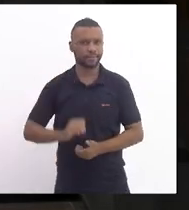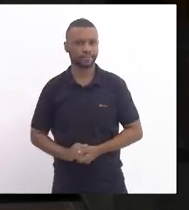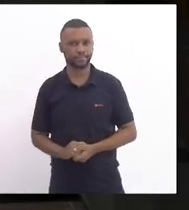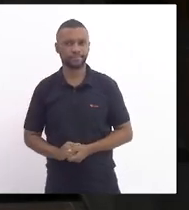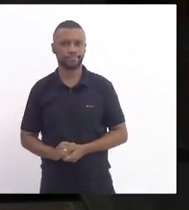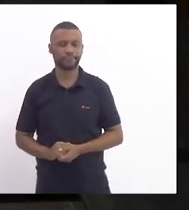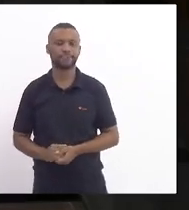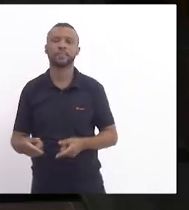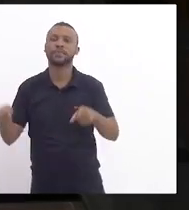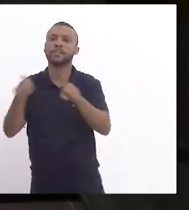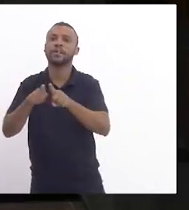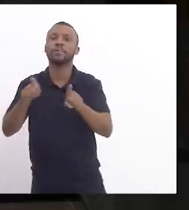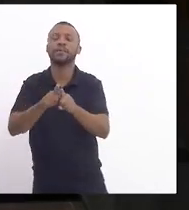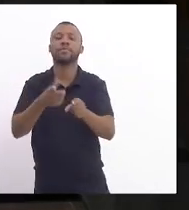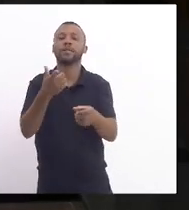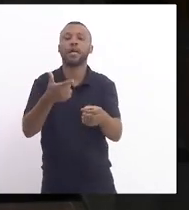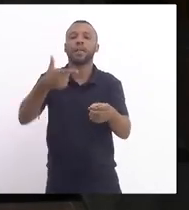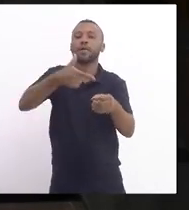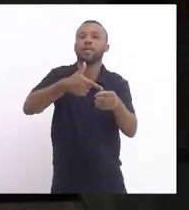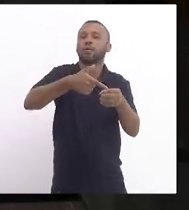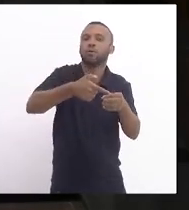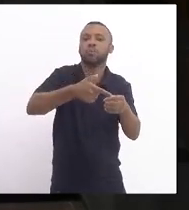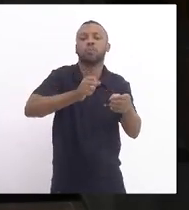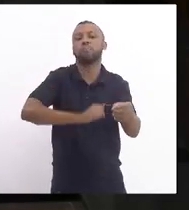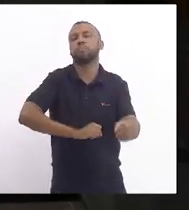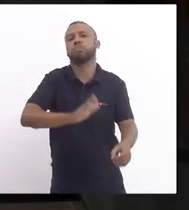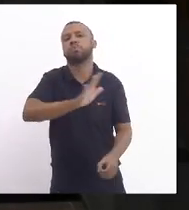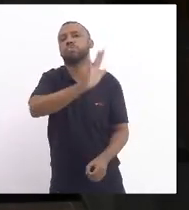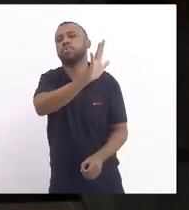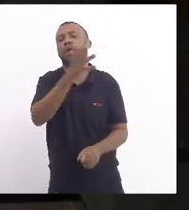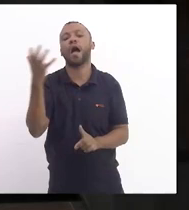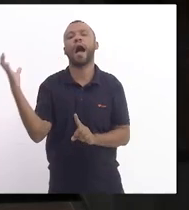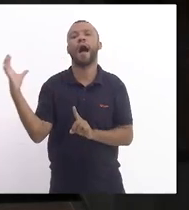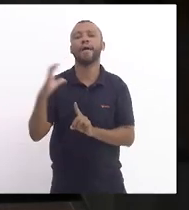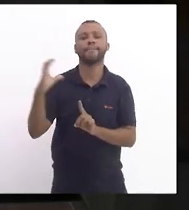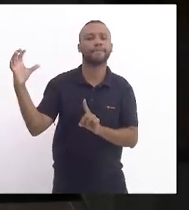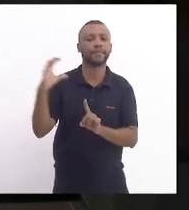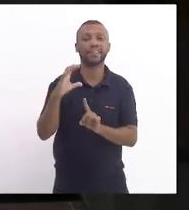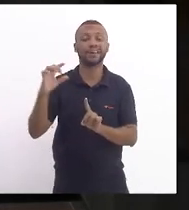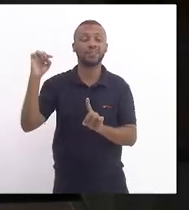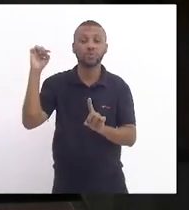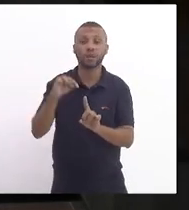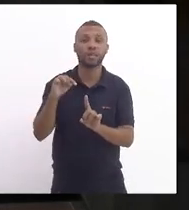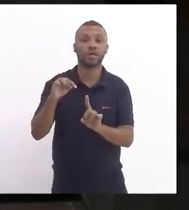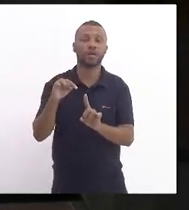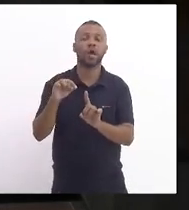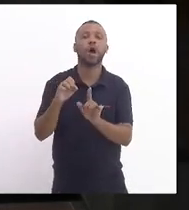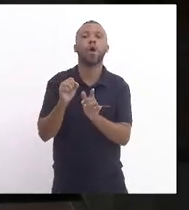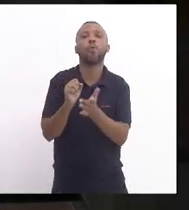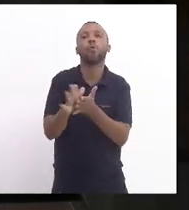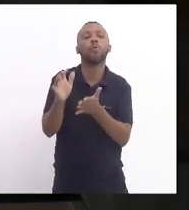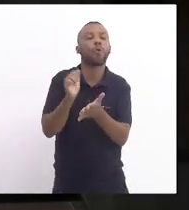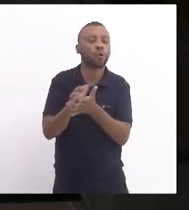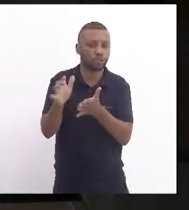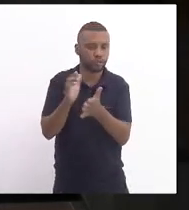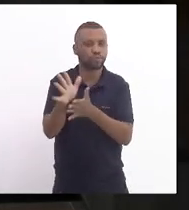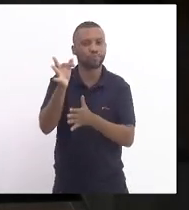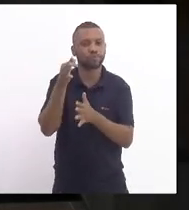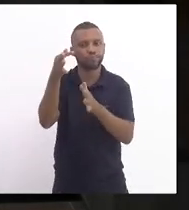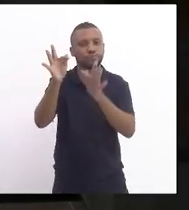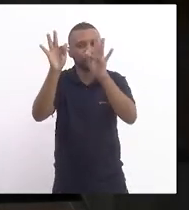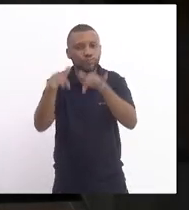dos combustíveis afetando diretamente o custo final